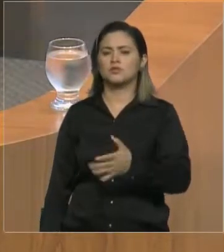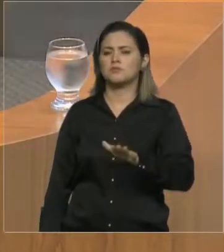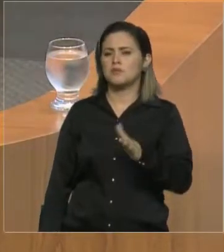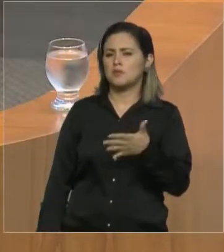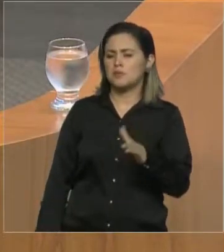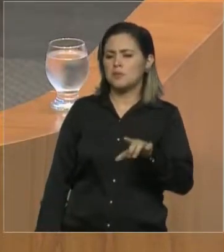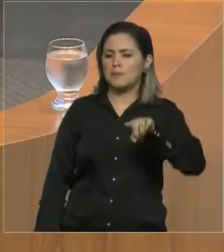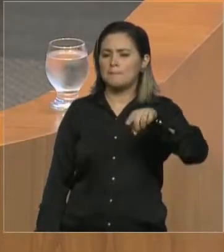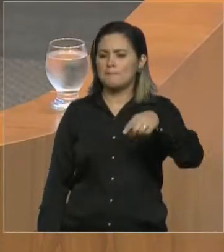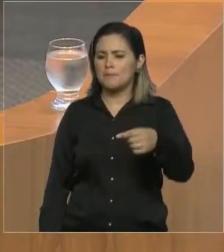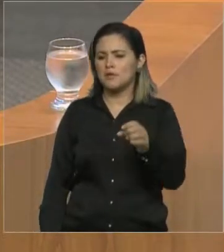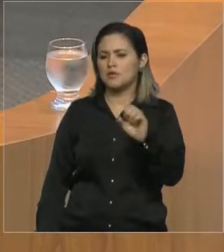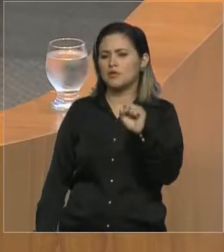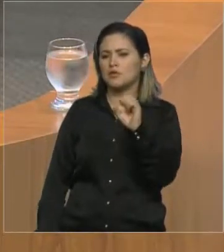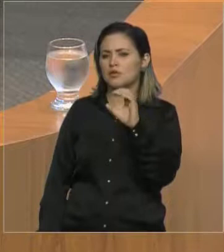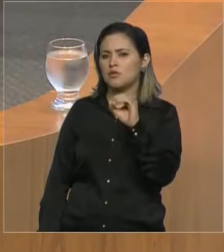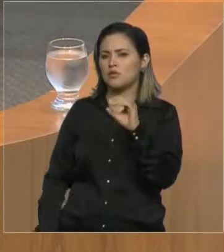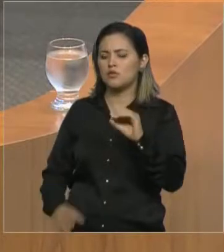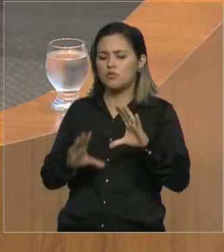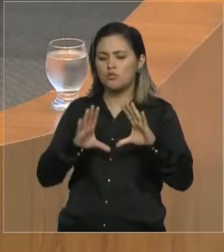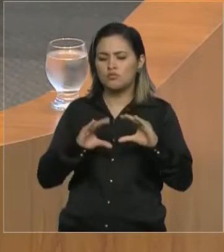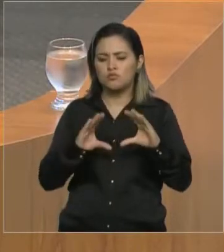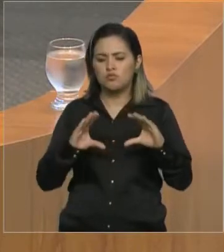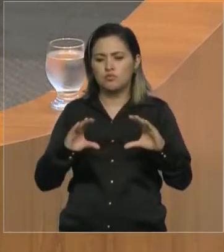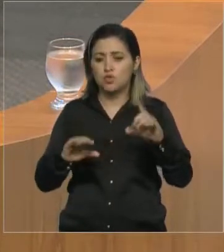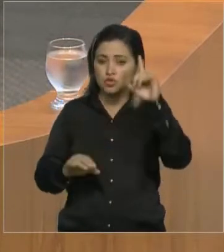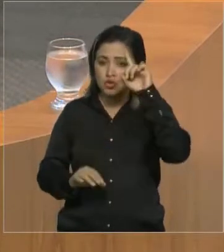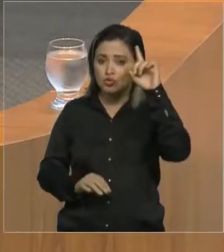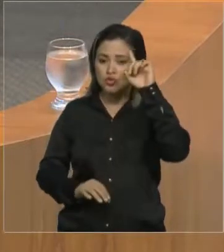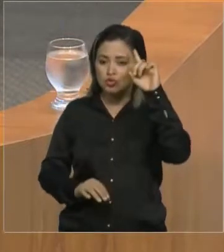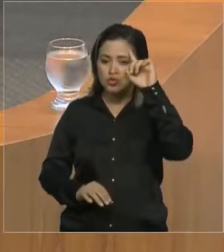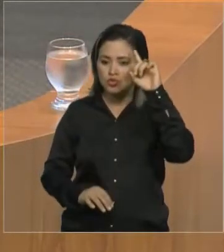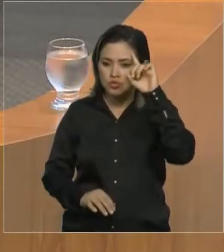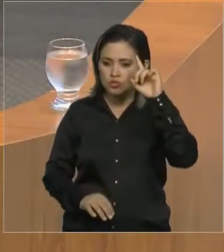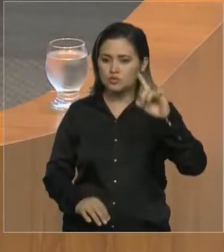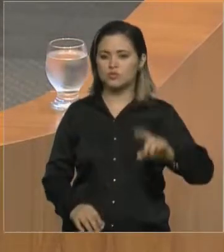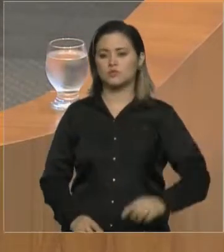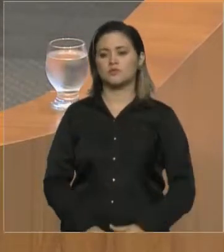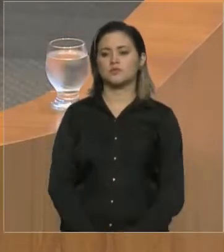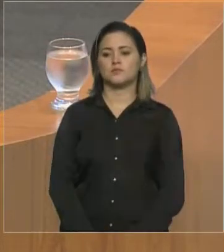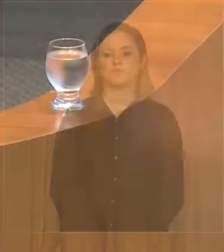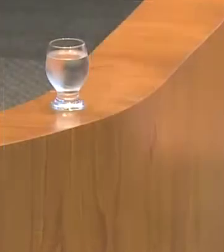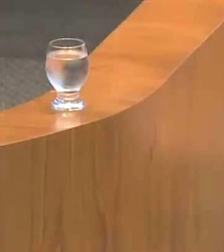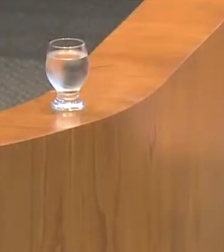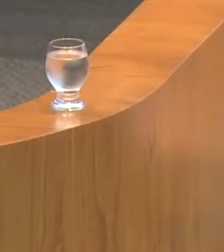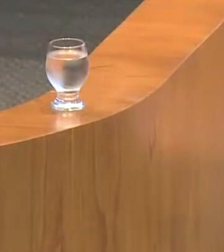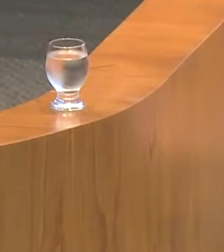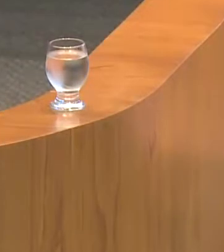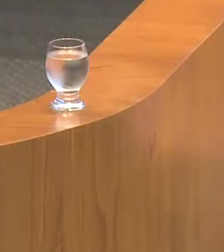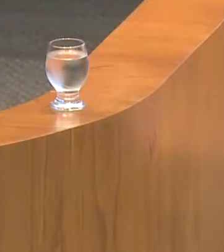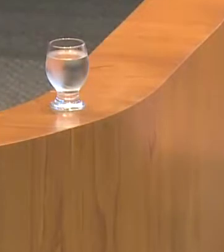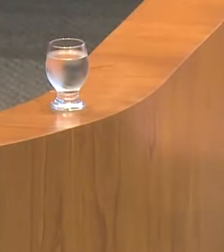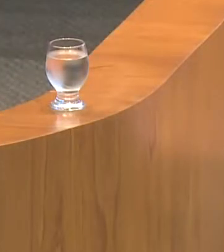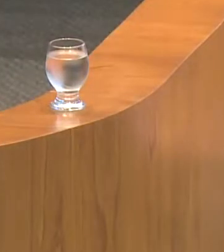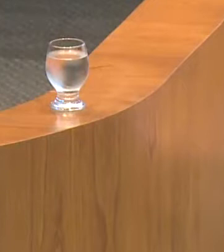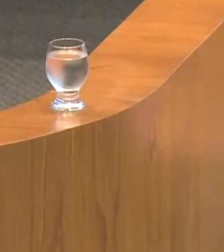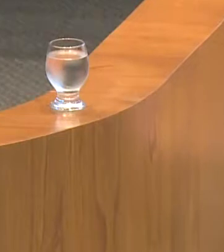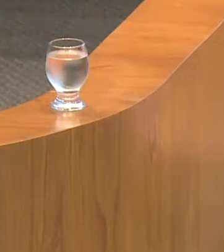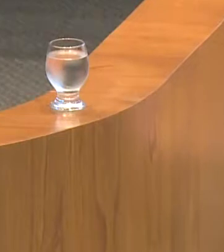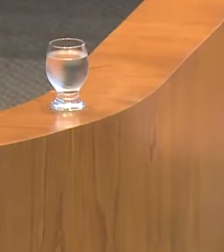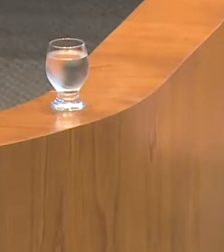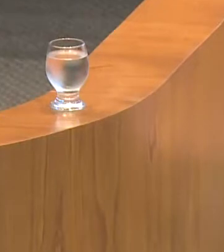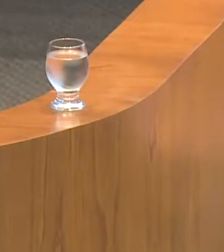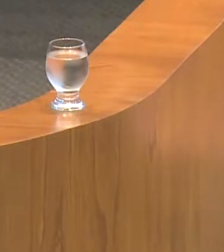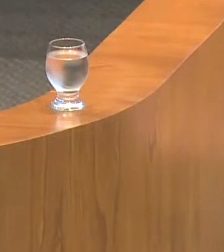1.800 colchões diários, fazendo com que os empregos indiretamente aumente muito. E